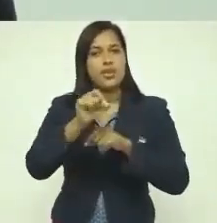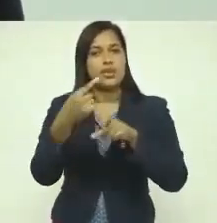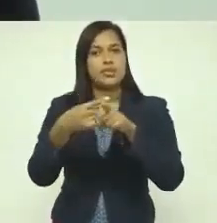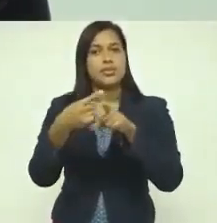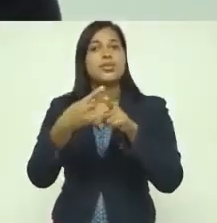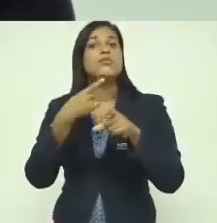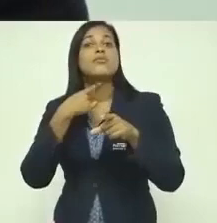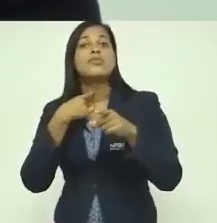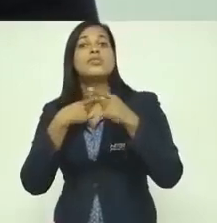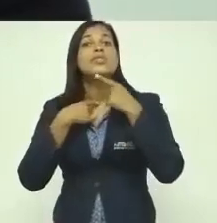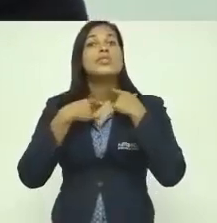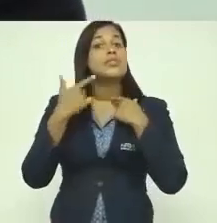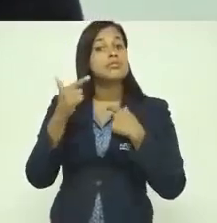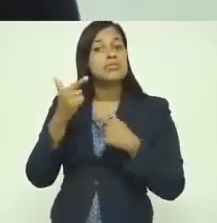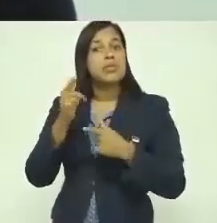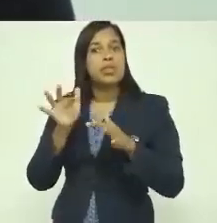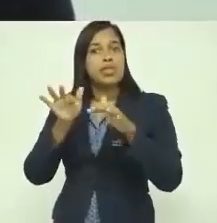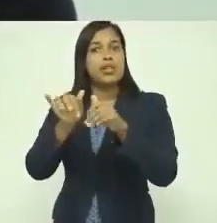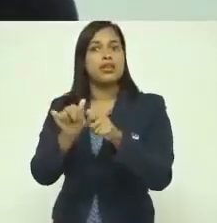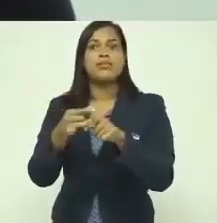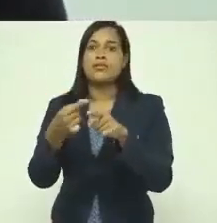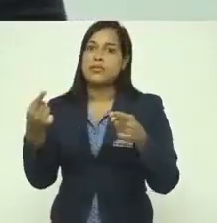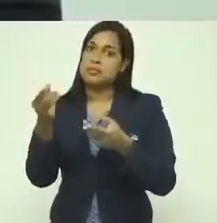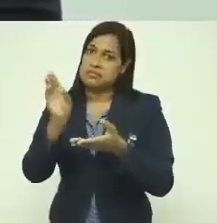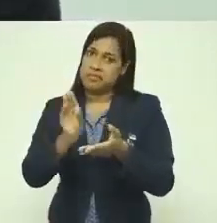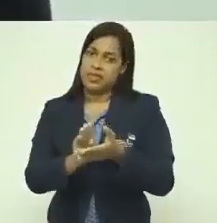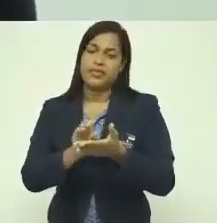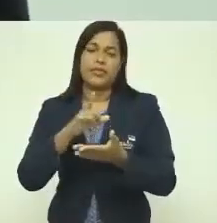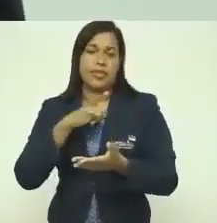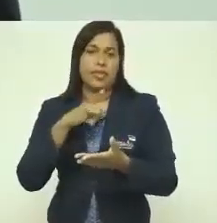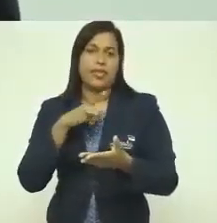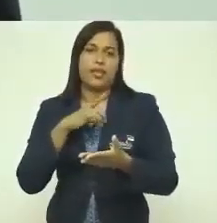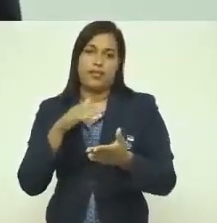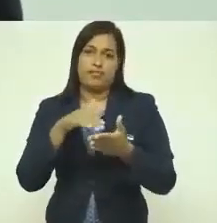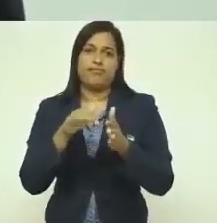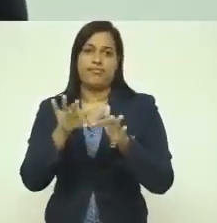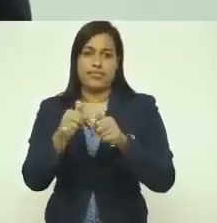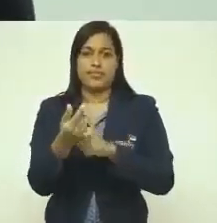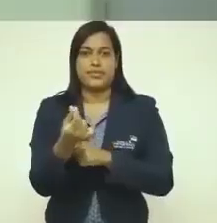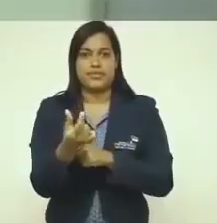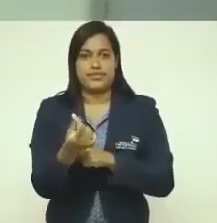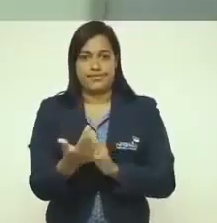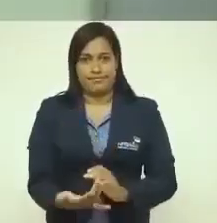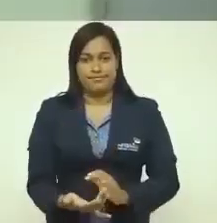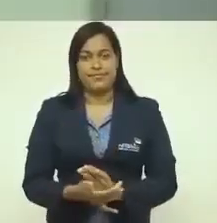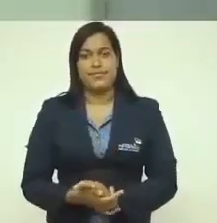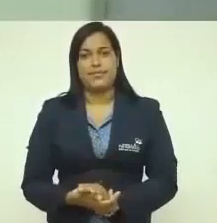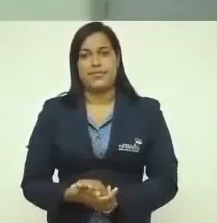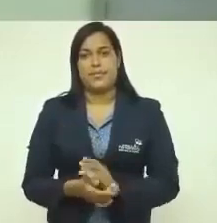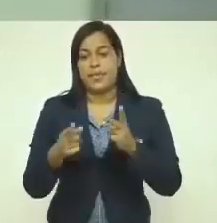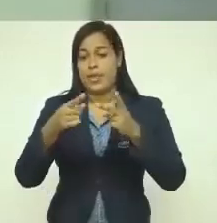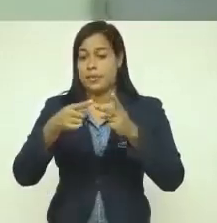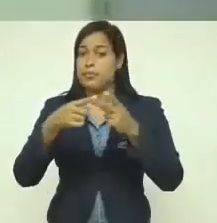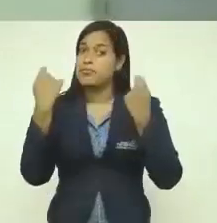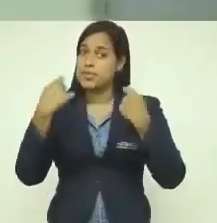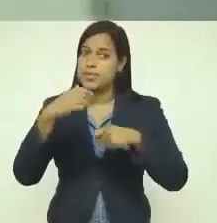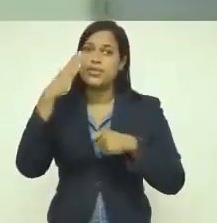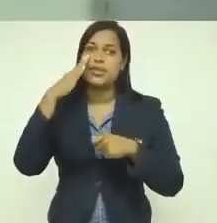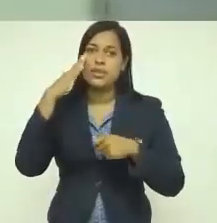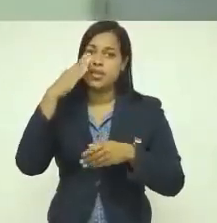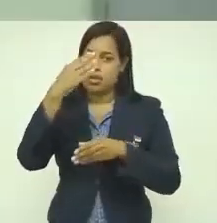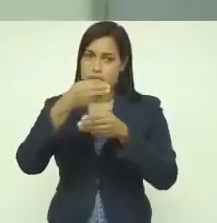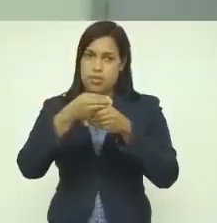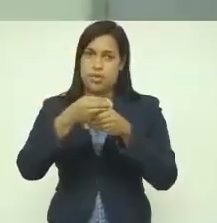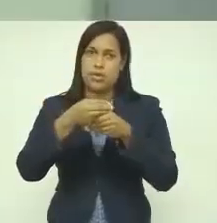de escolha, porque os desejos são ilimitados, mas os recursos são limitados. O segundo ponto que nós temos